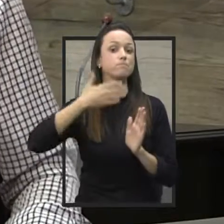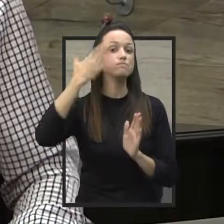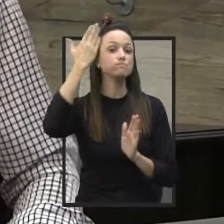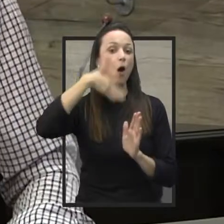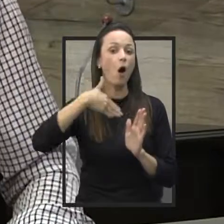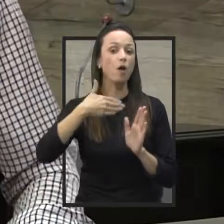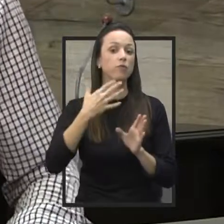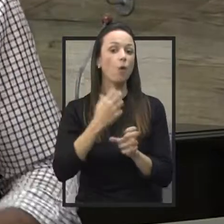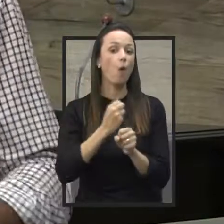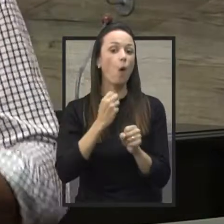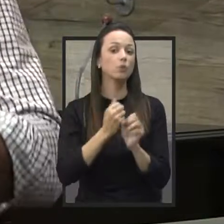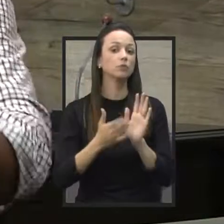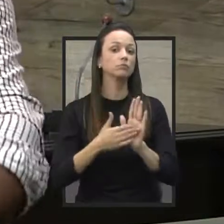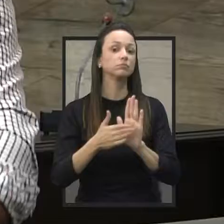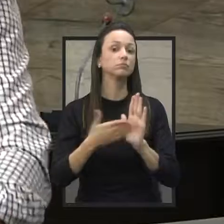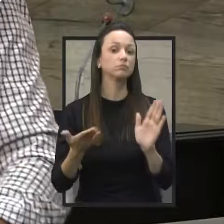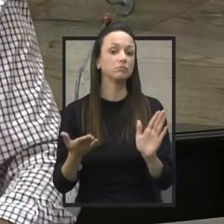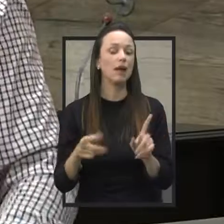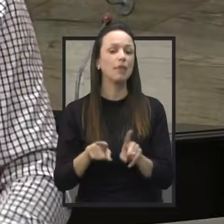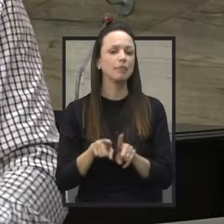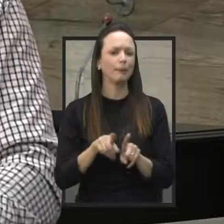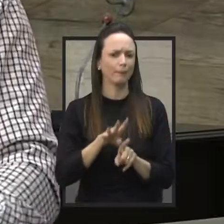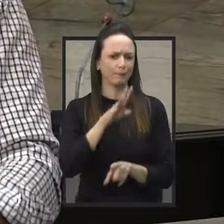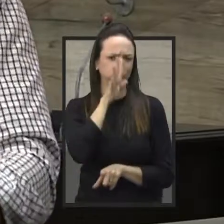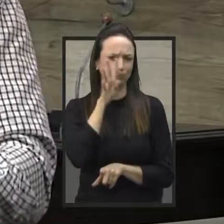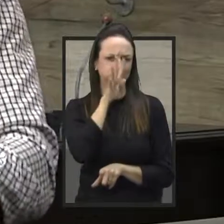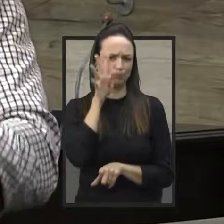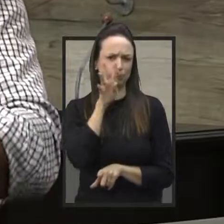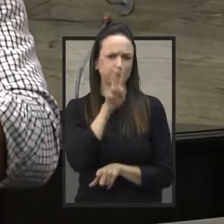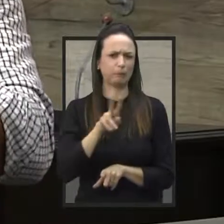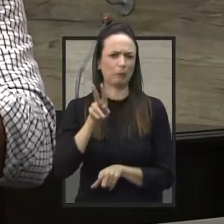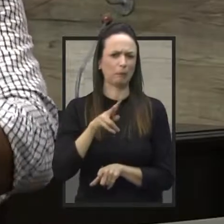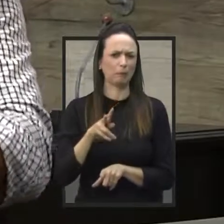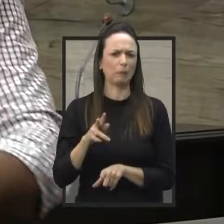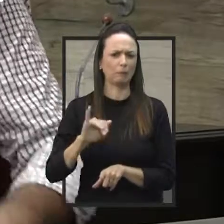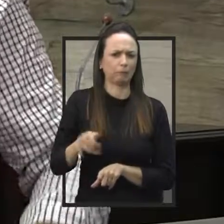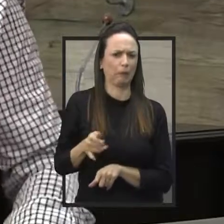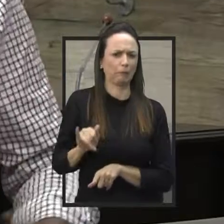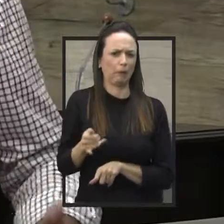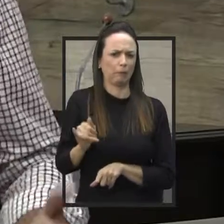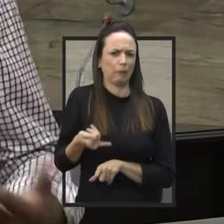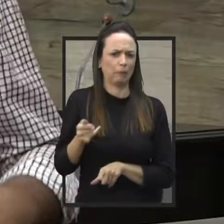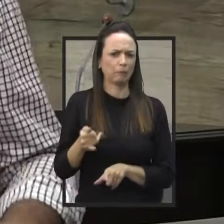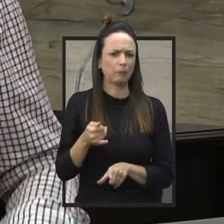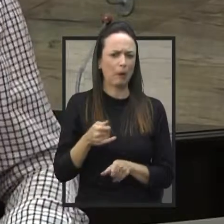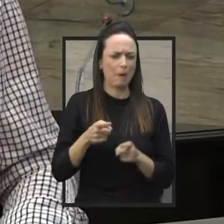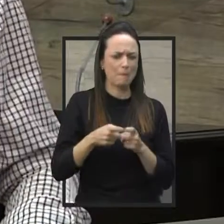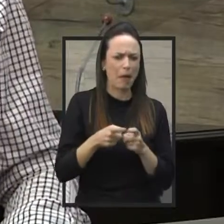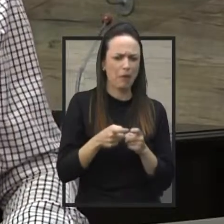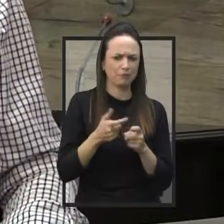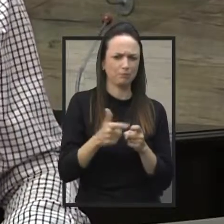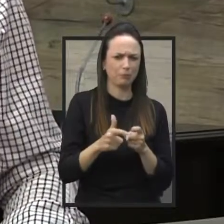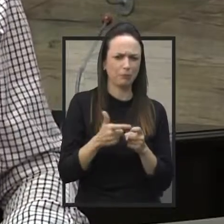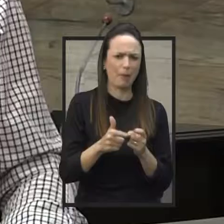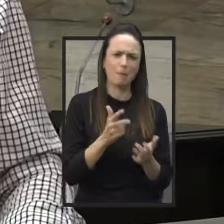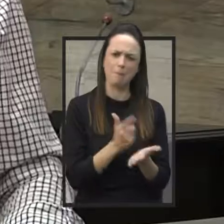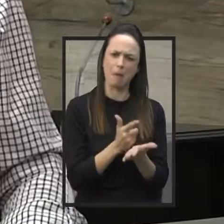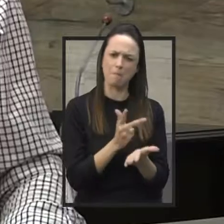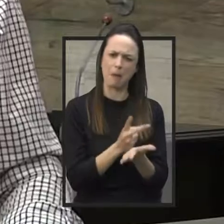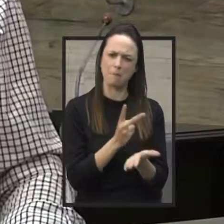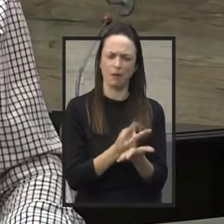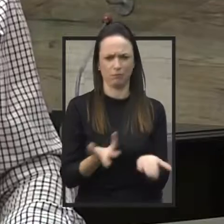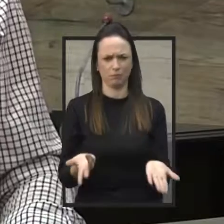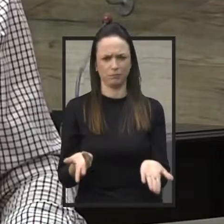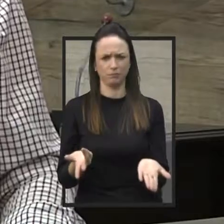e o abuso. A gente sabe que foram feitas muitas consultas repetidas ali. O que nós fizemos na